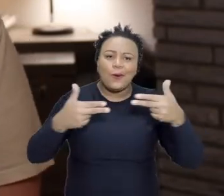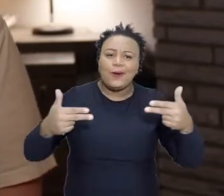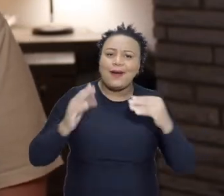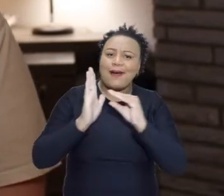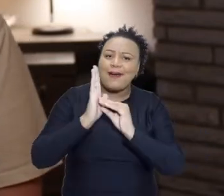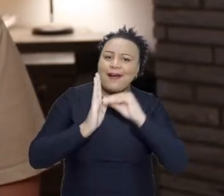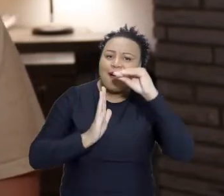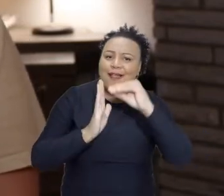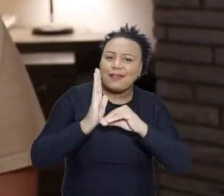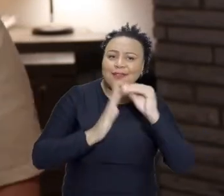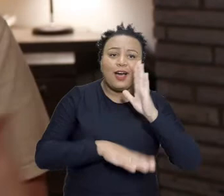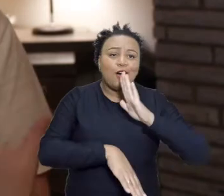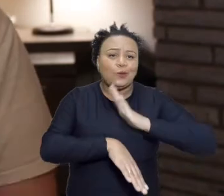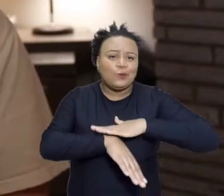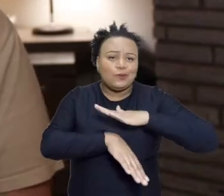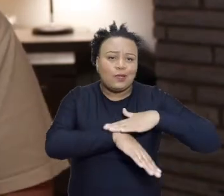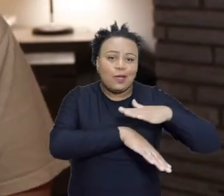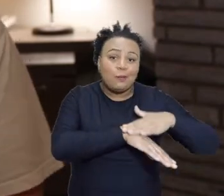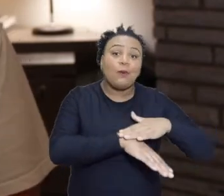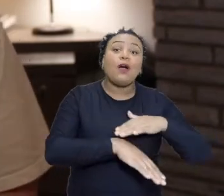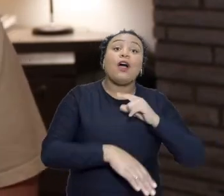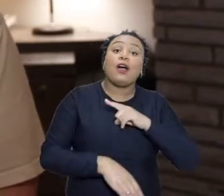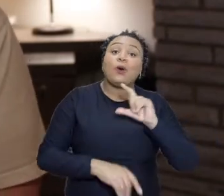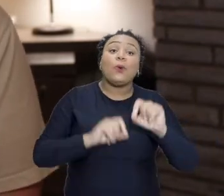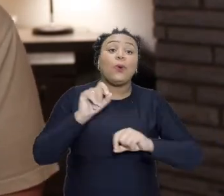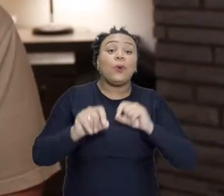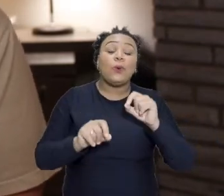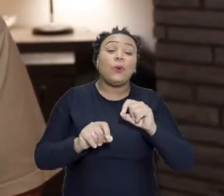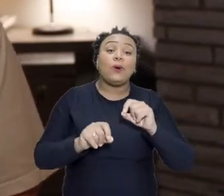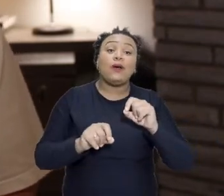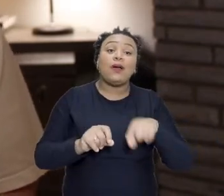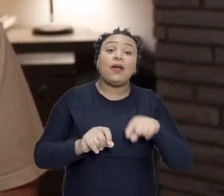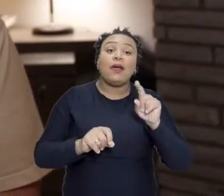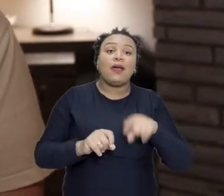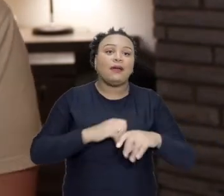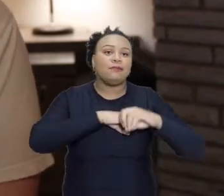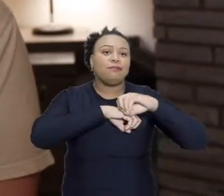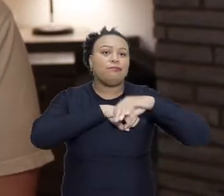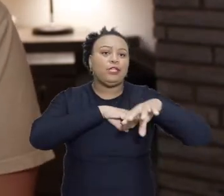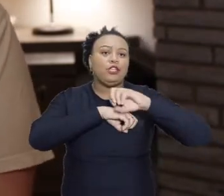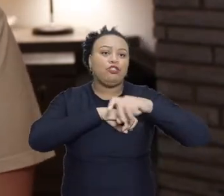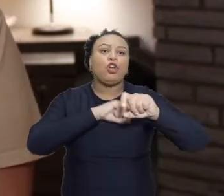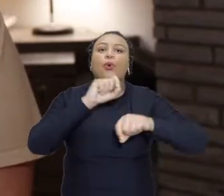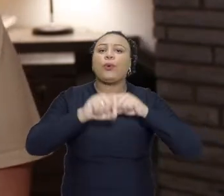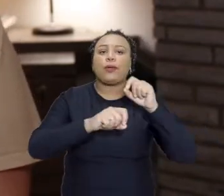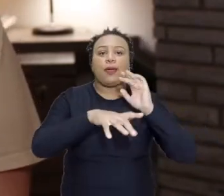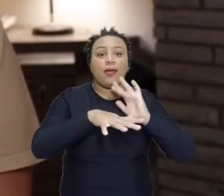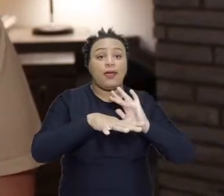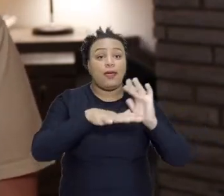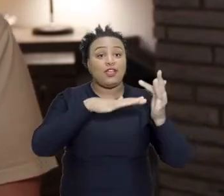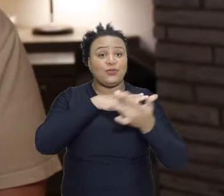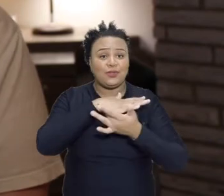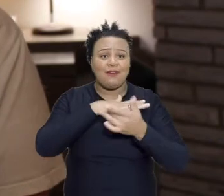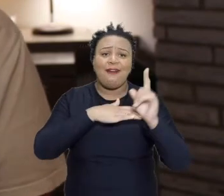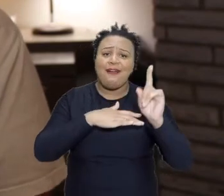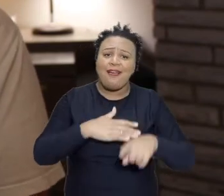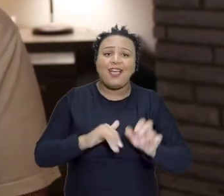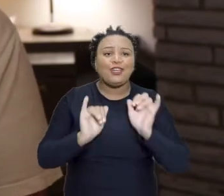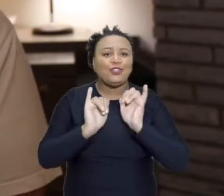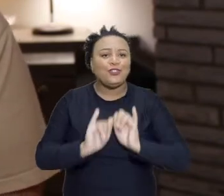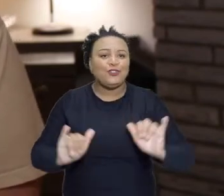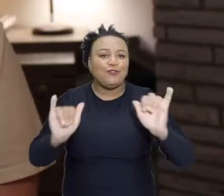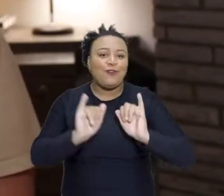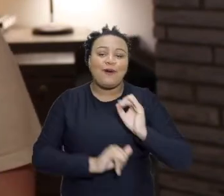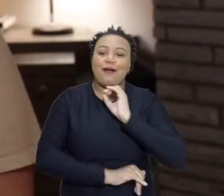seu tempo, a gente vem com a parte de mídia, com as redes sociais, que aí é divulgar a sua